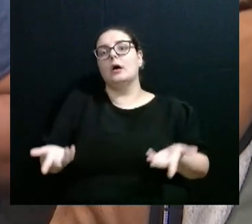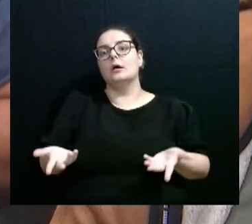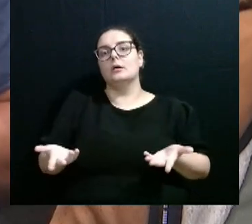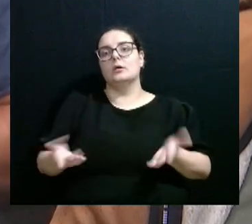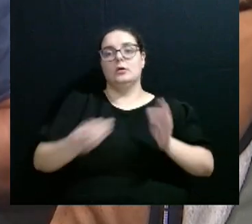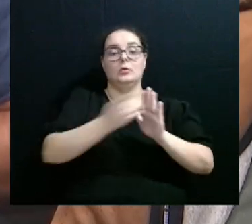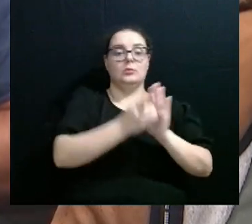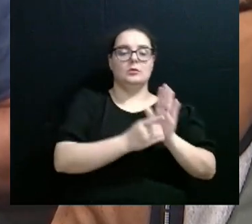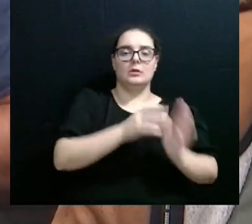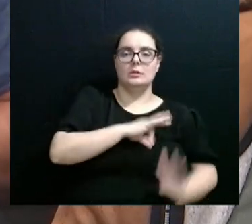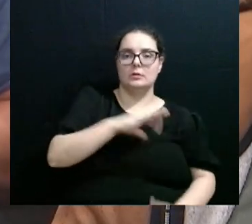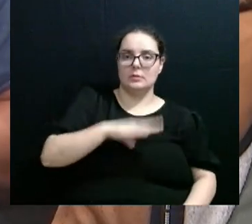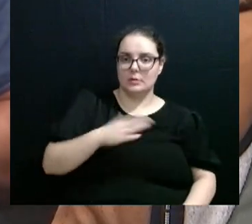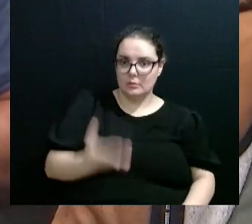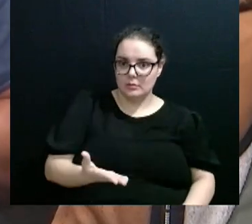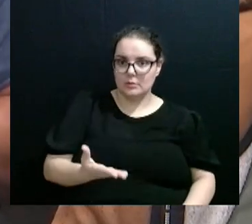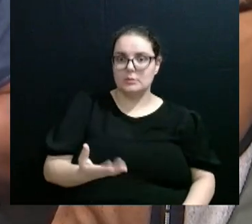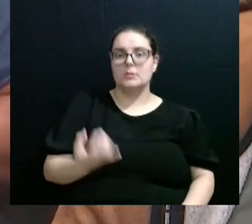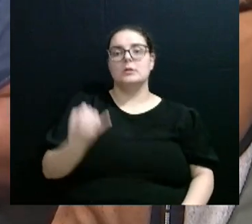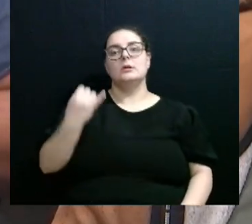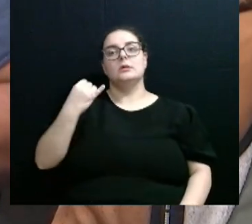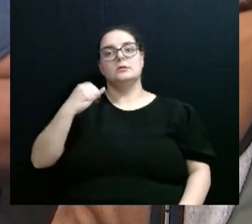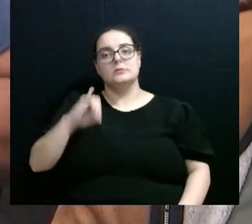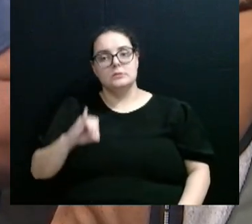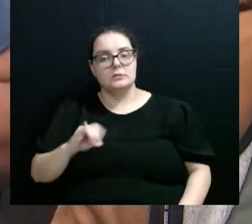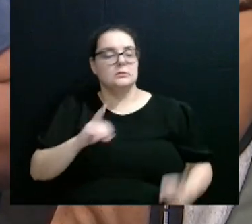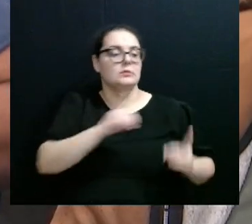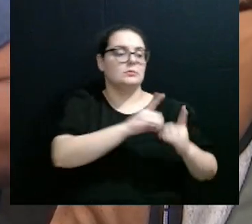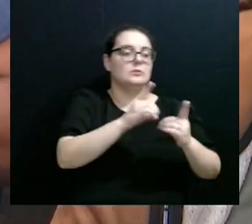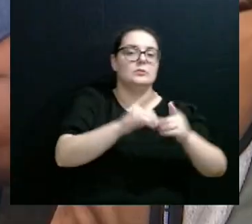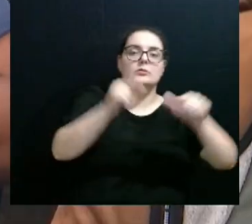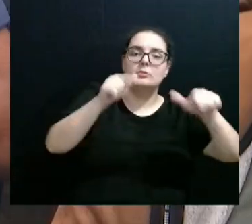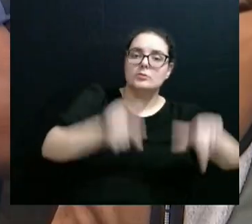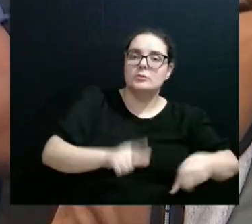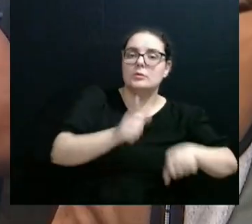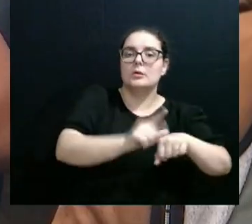guarda, caso de abordagem no comércio, tem que agir